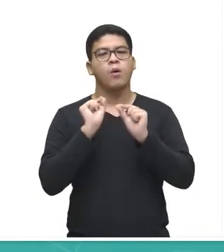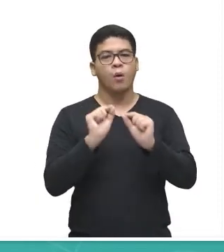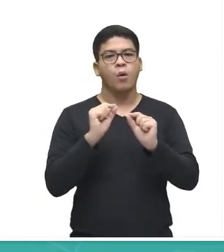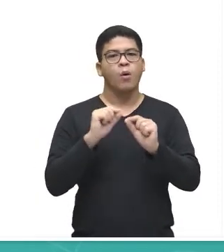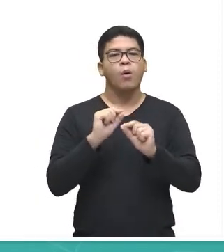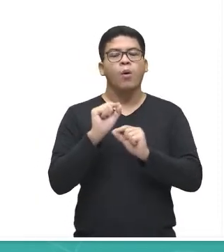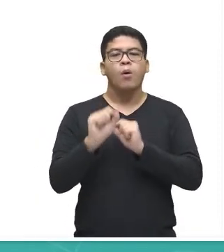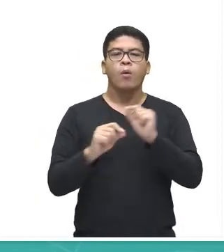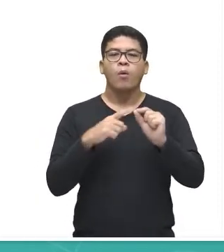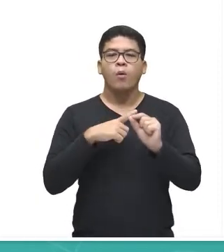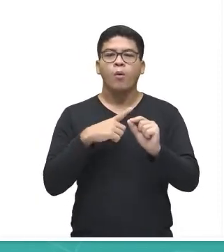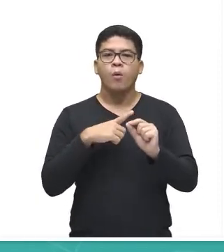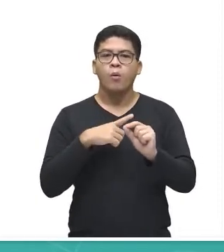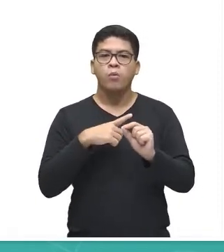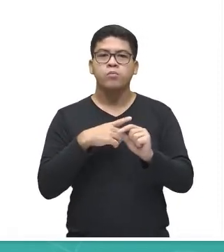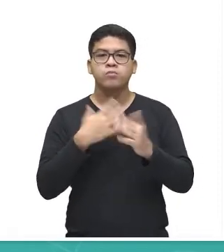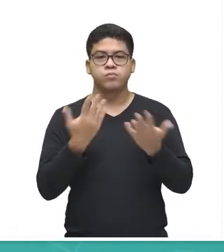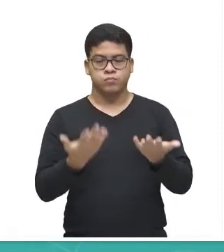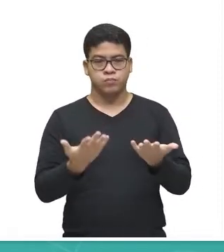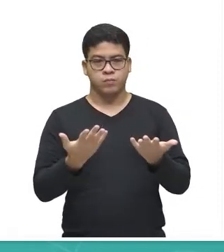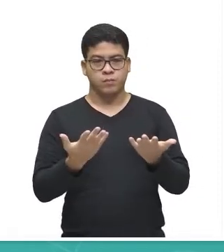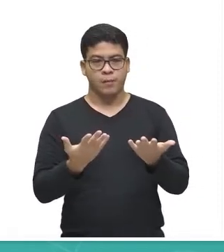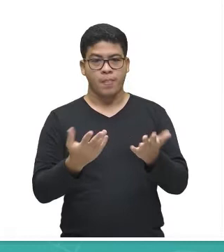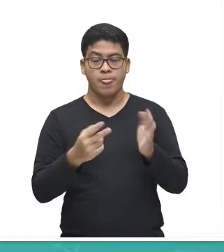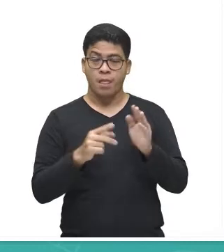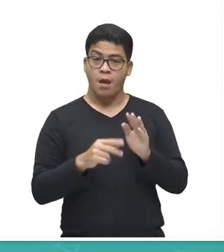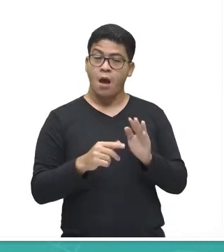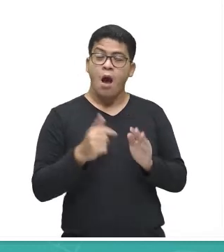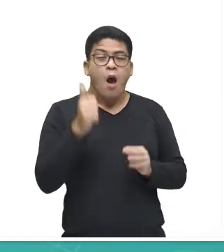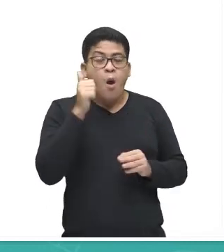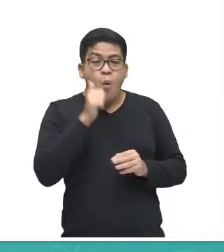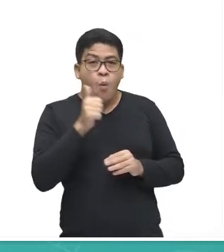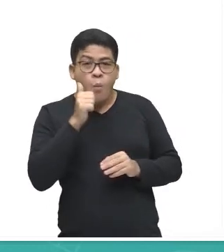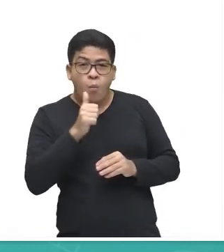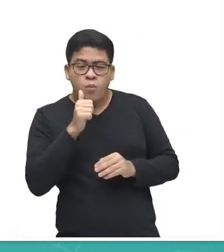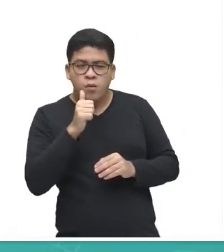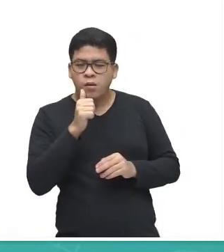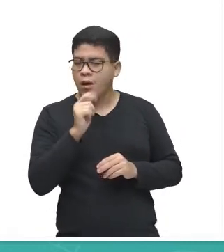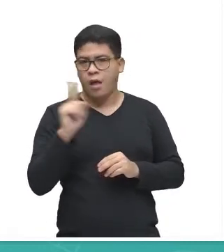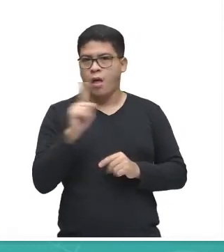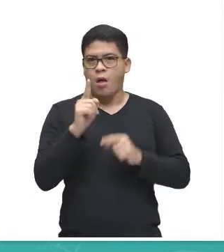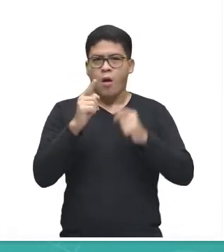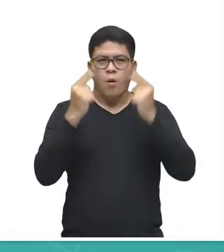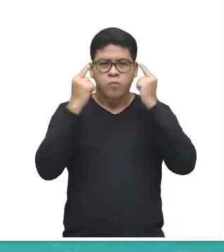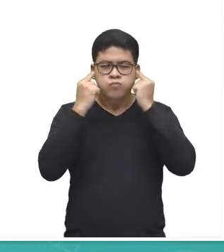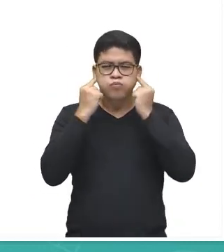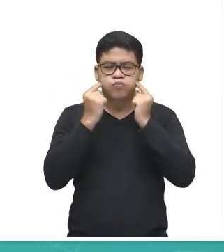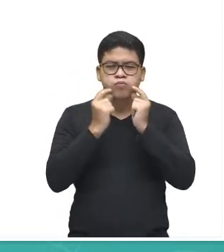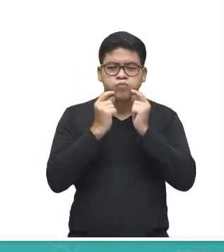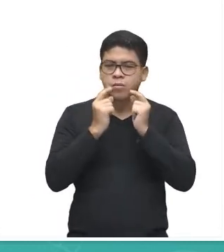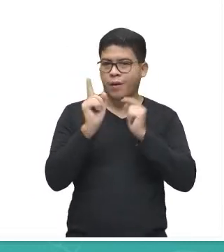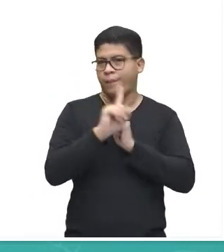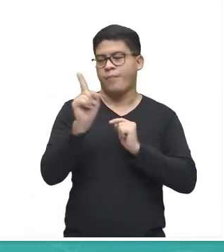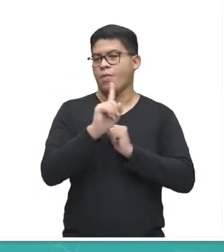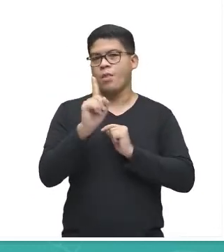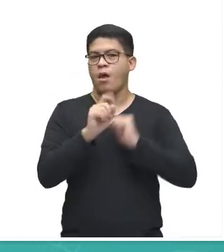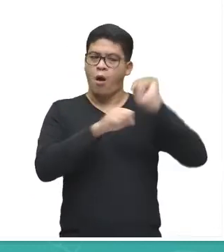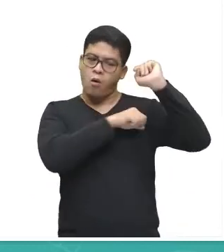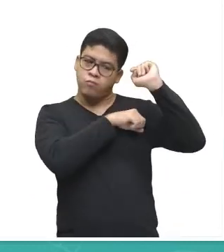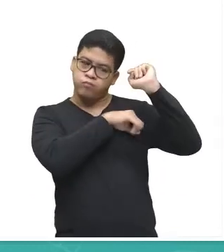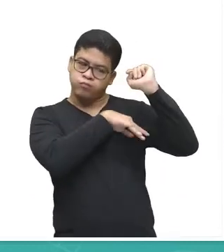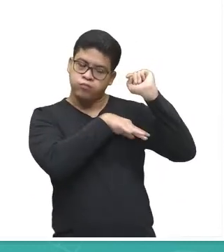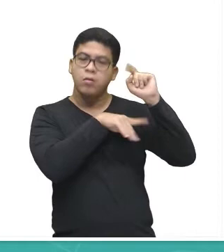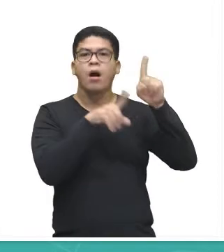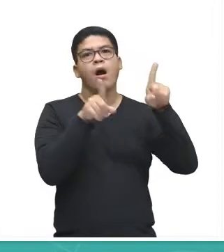esse sexo é o quê? Os meninos aparecem no rosto, as meninas não aparecem no rosto. Aparecem nas axilas, que